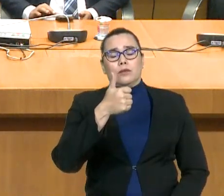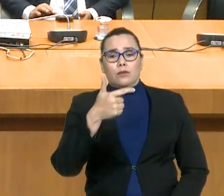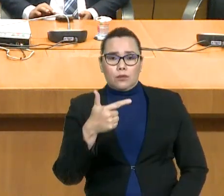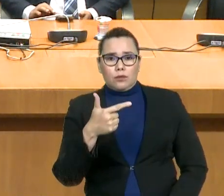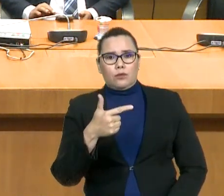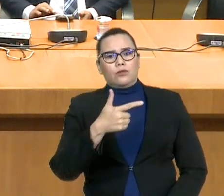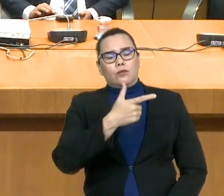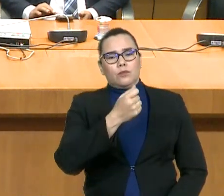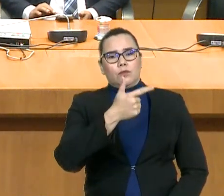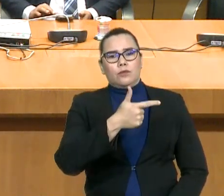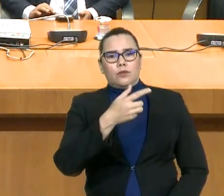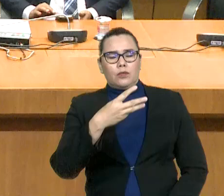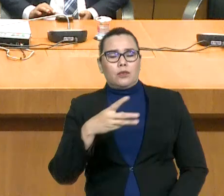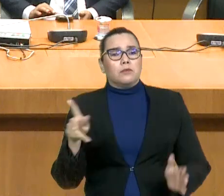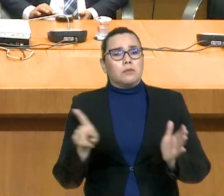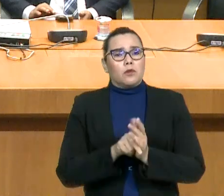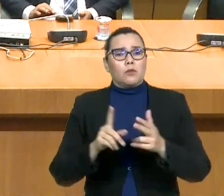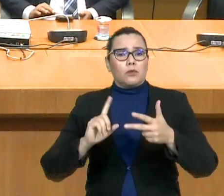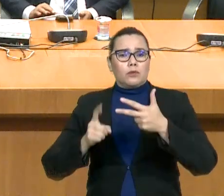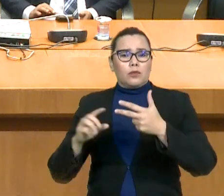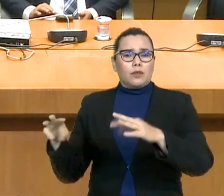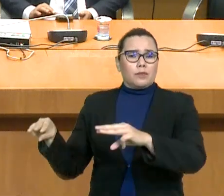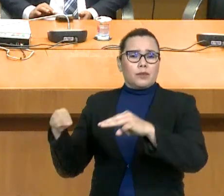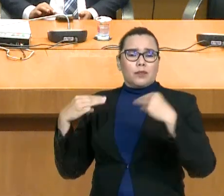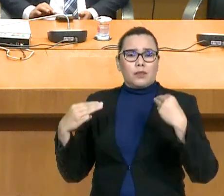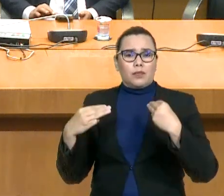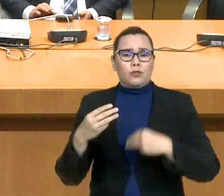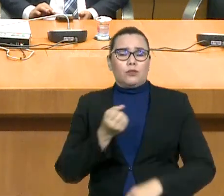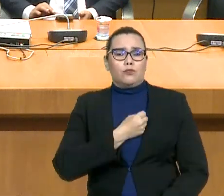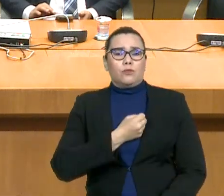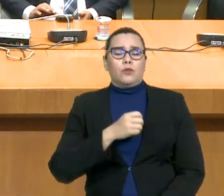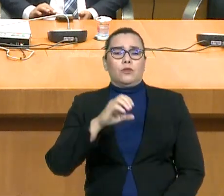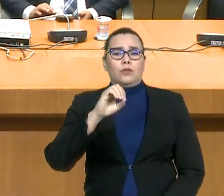412/2023, de autoria do Poder Executivo, encaminhada pela mensagem número